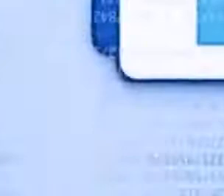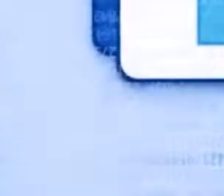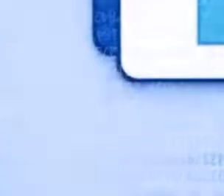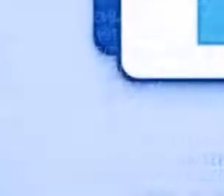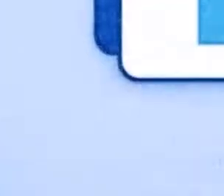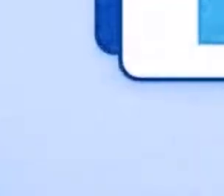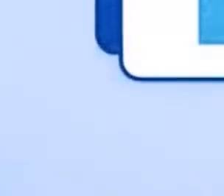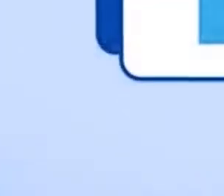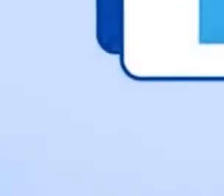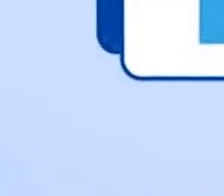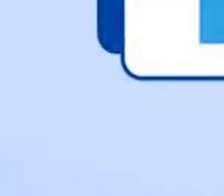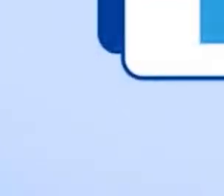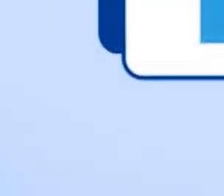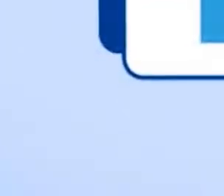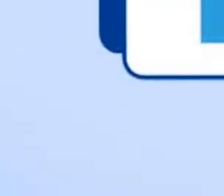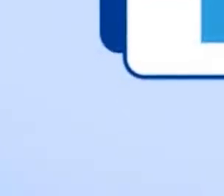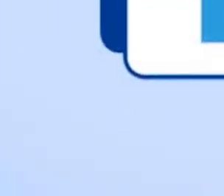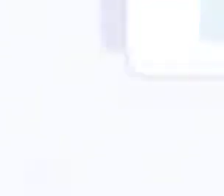Música